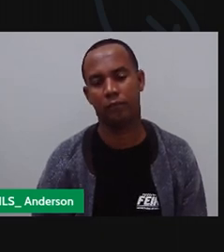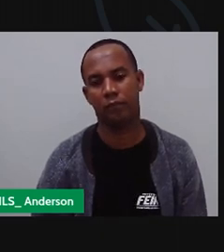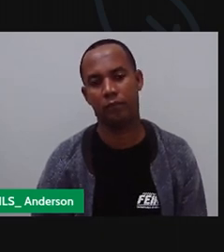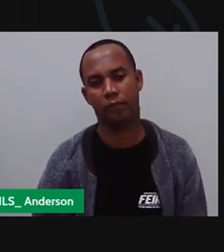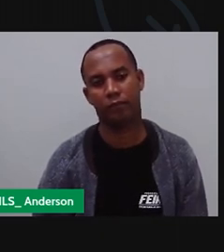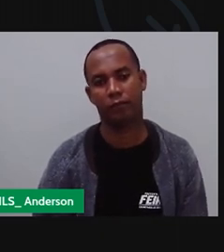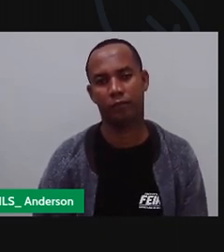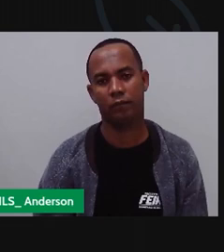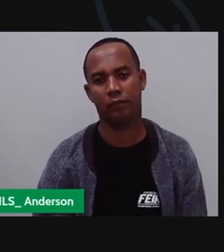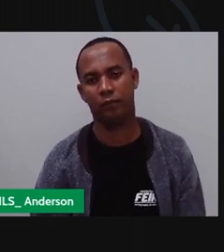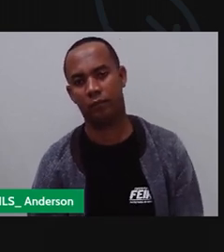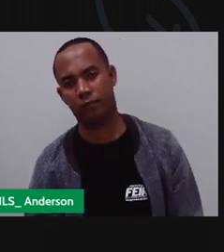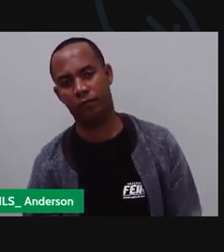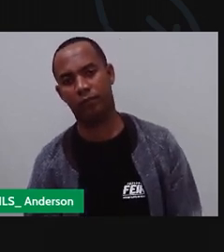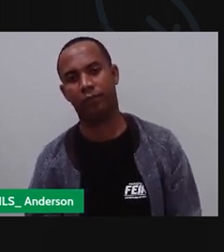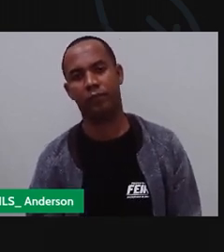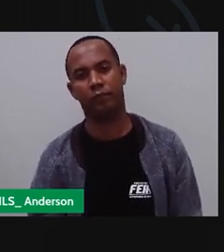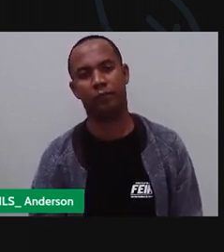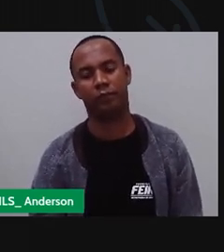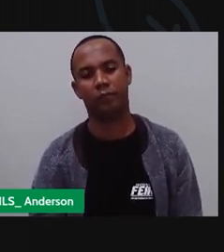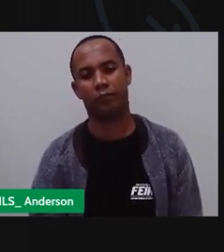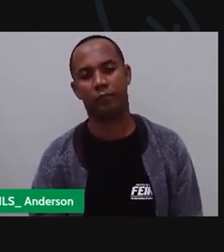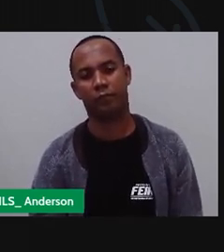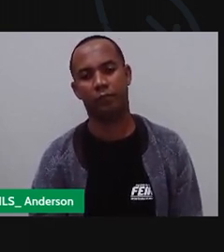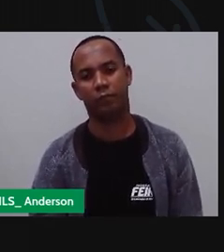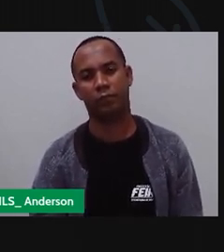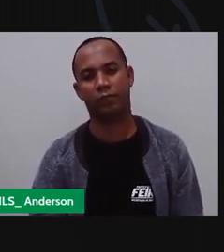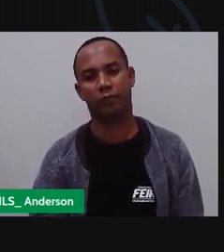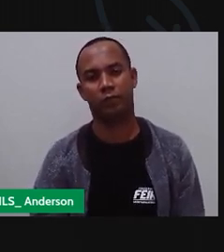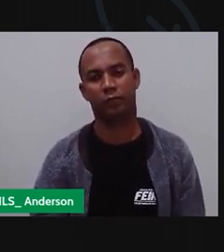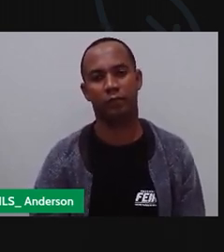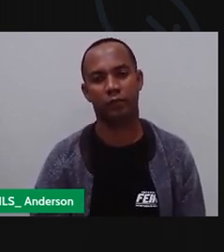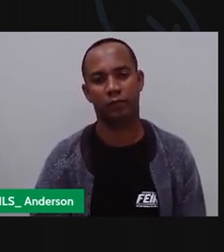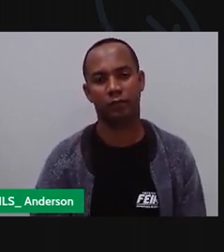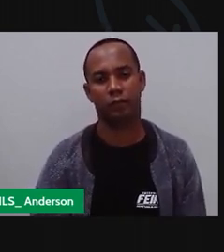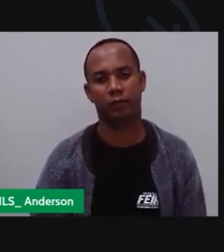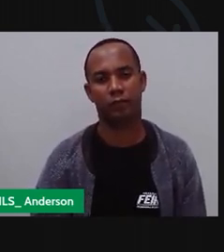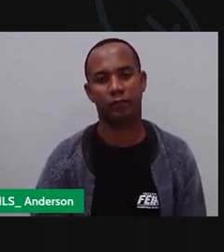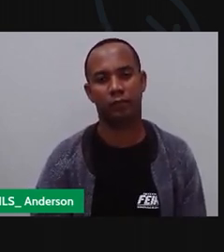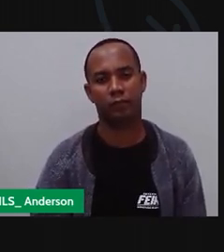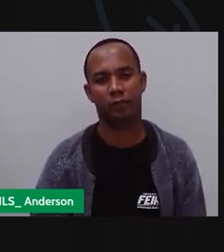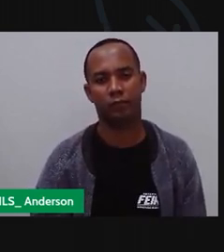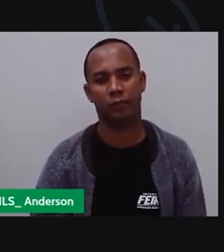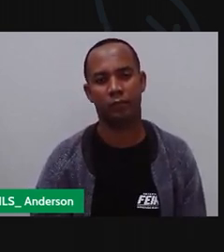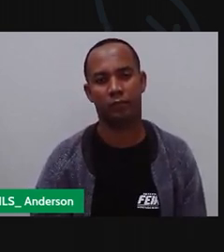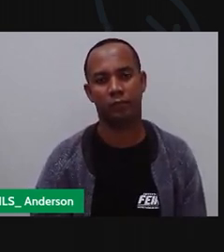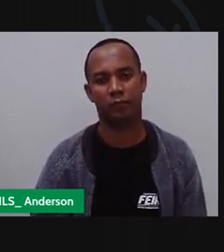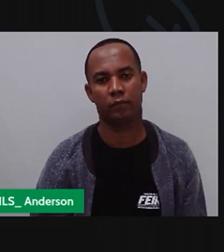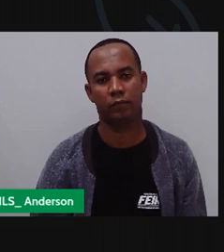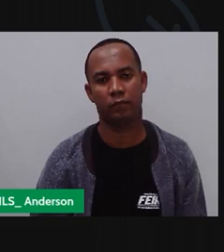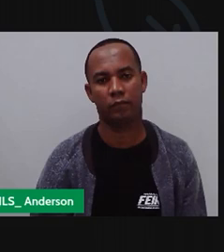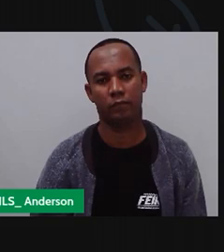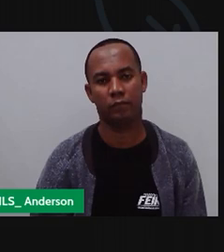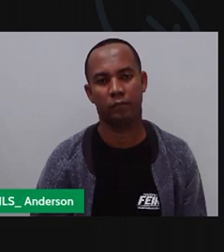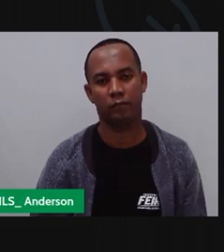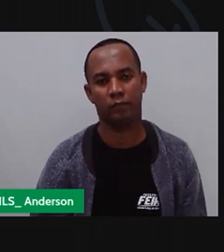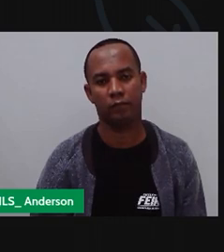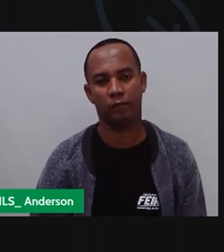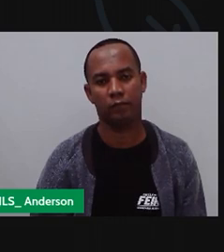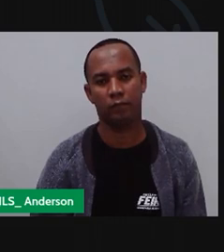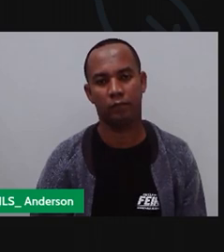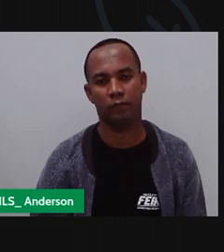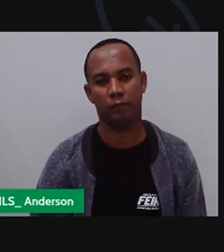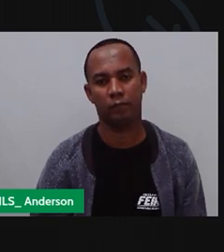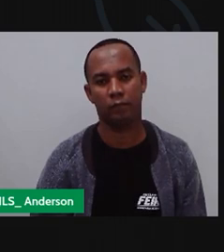que eu posso fazer. Posso cortar a pontinha aqui, ó, para ele ficar diferente. Posso fazer um